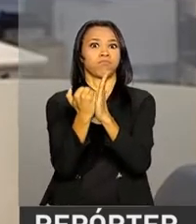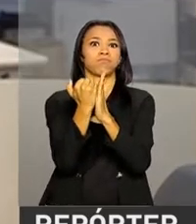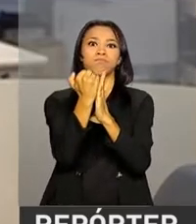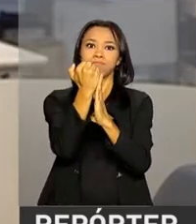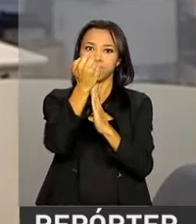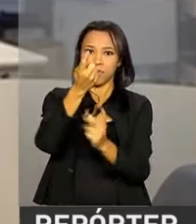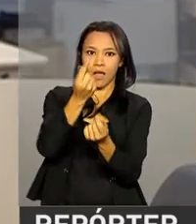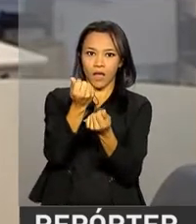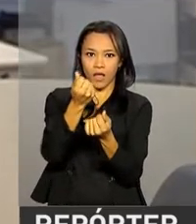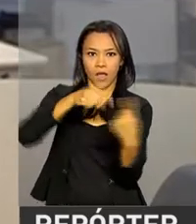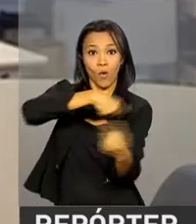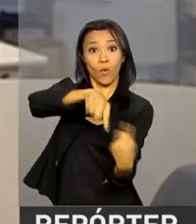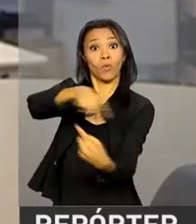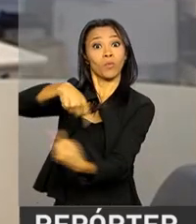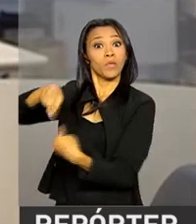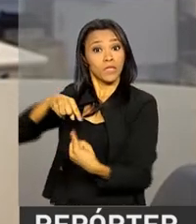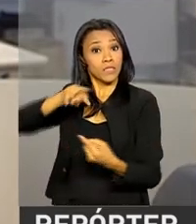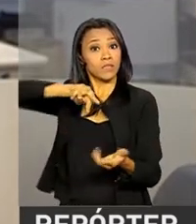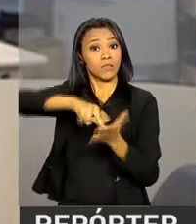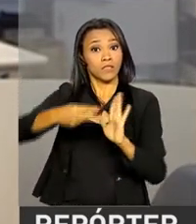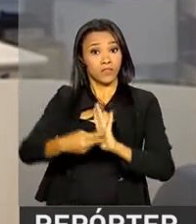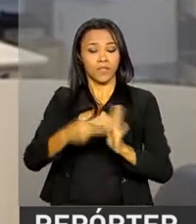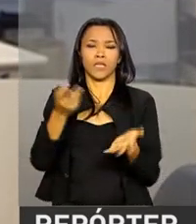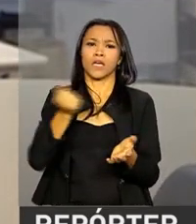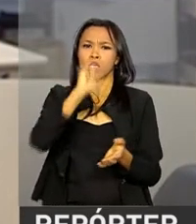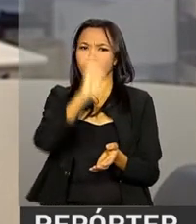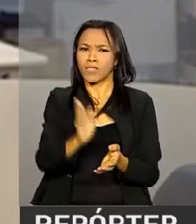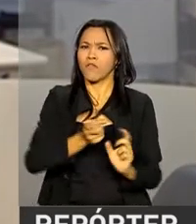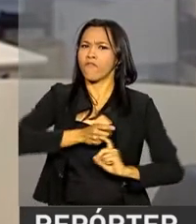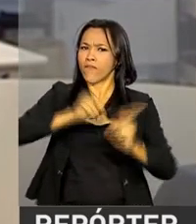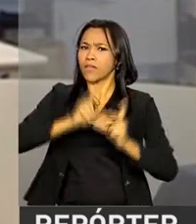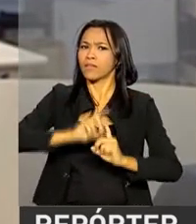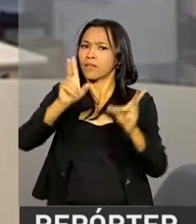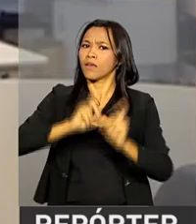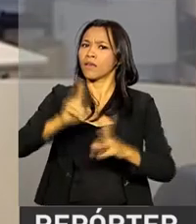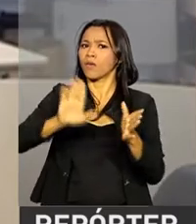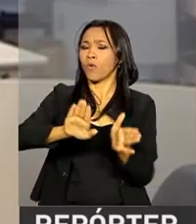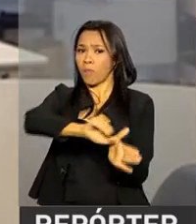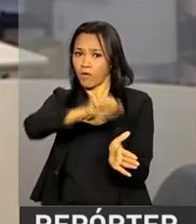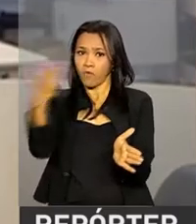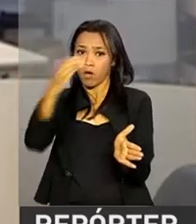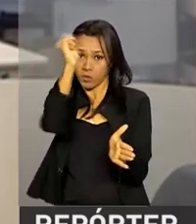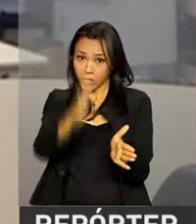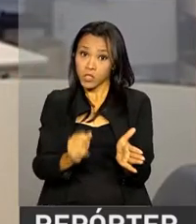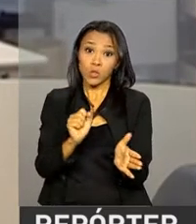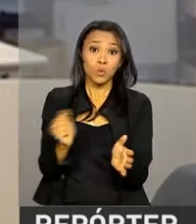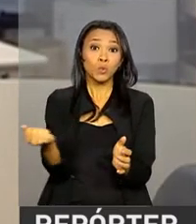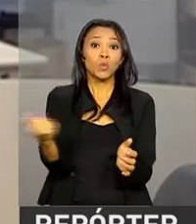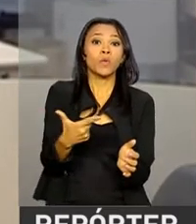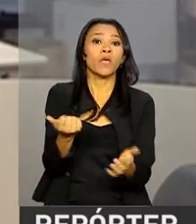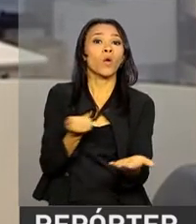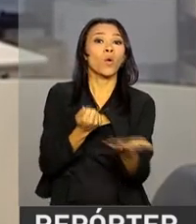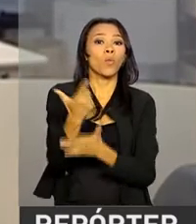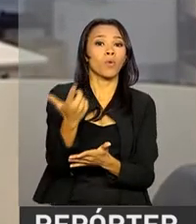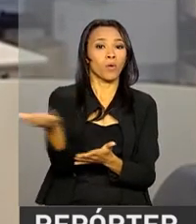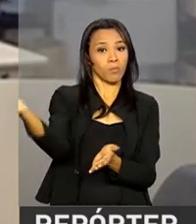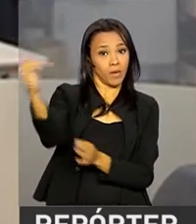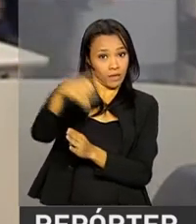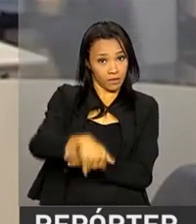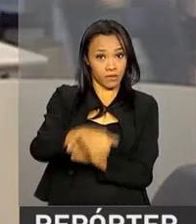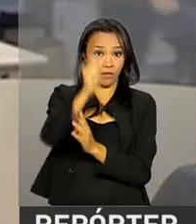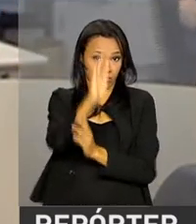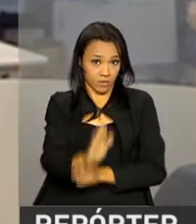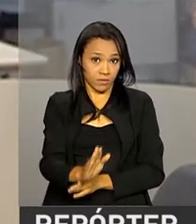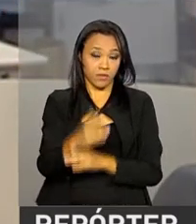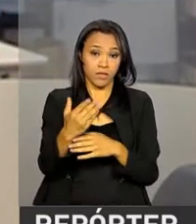comercial isso significa que o brasil vendeu mais produtos do exterior do que importou mercadorias a de fotos lá de fora